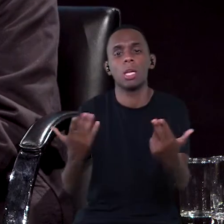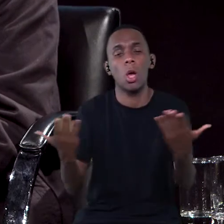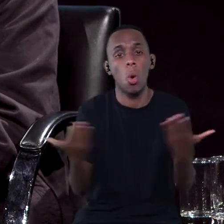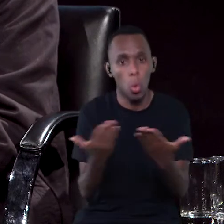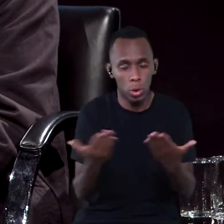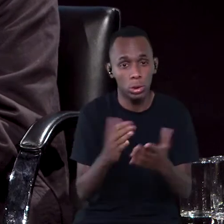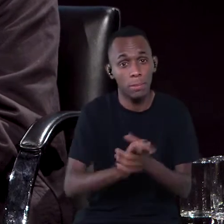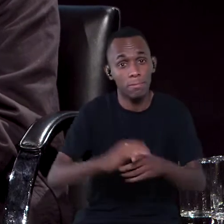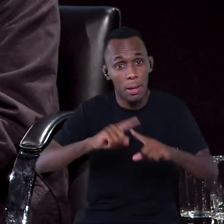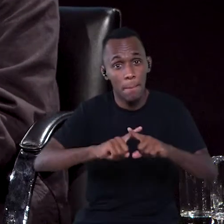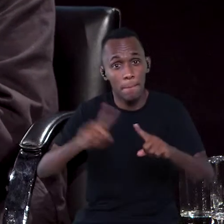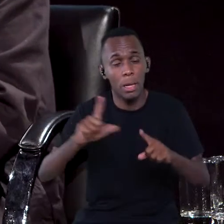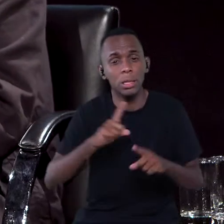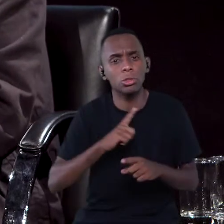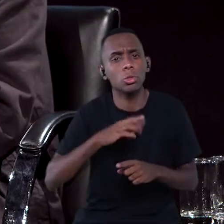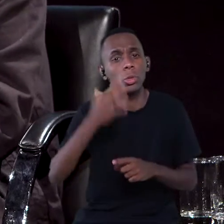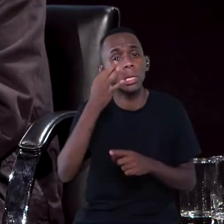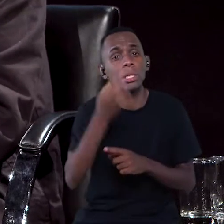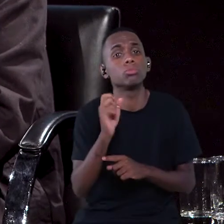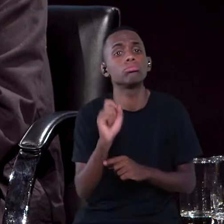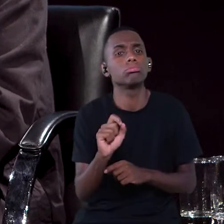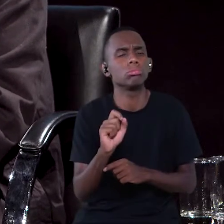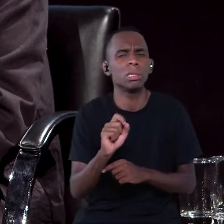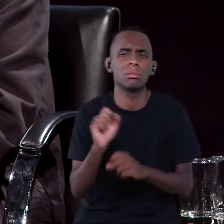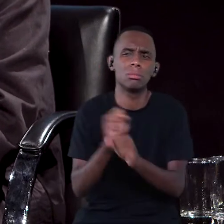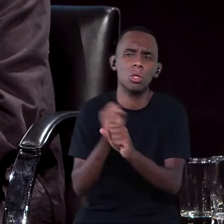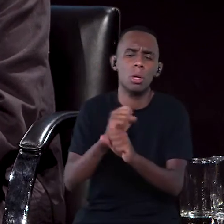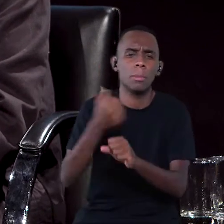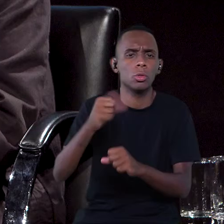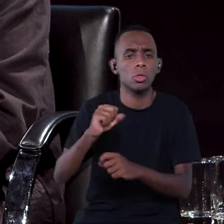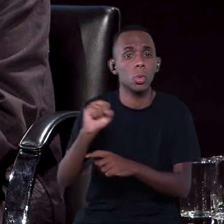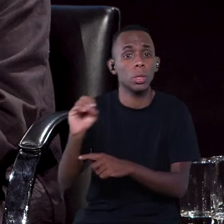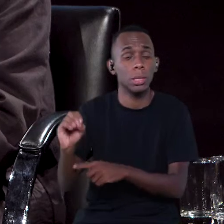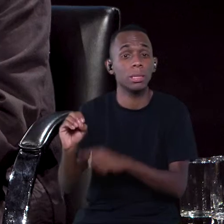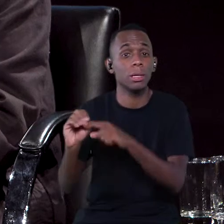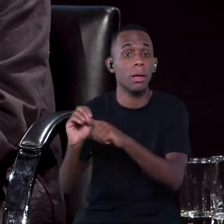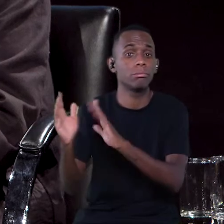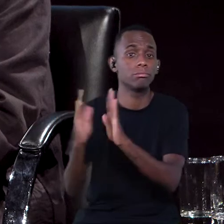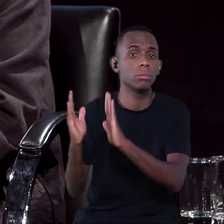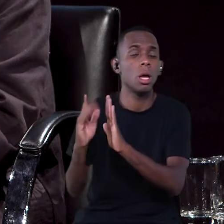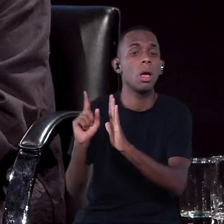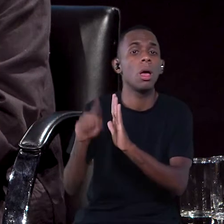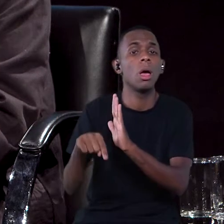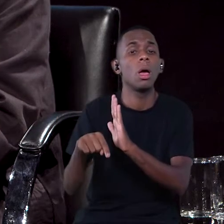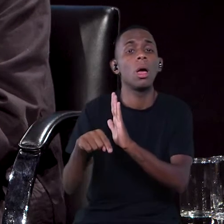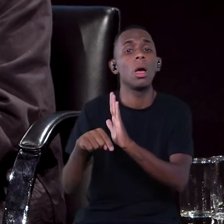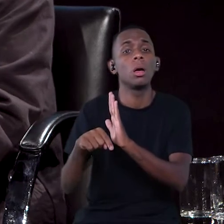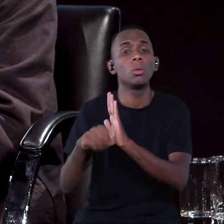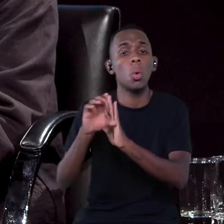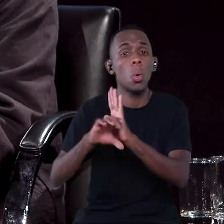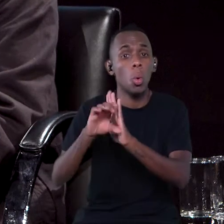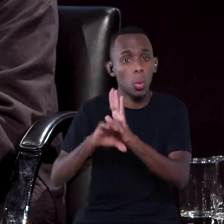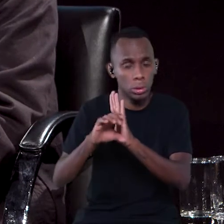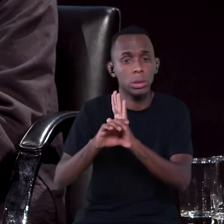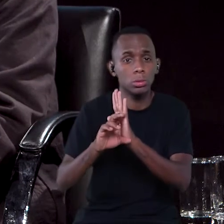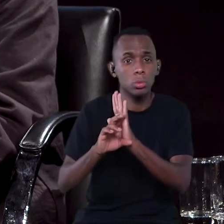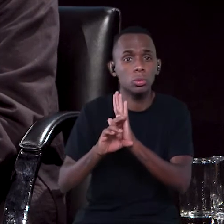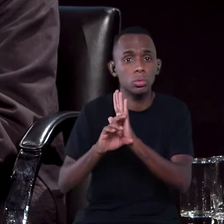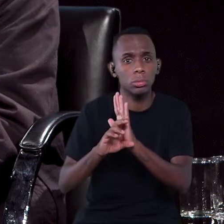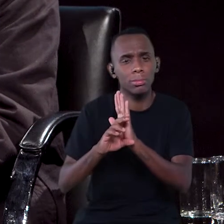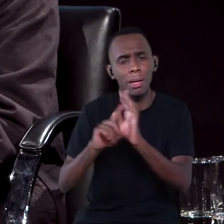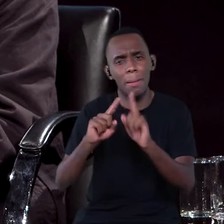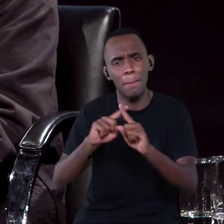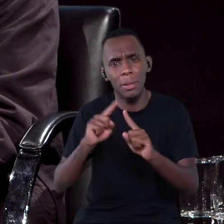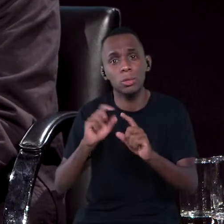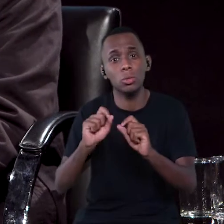aguçaram, mas se havia algo de interessante ali naqueles anos 80, era talvez, primeiro, a ideia de um contexto abrangente, não